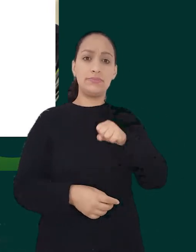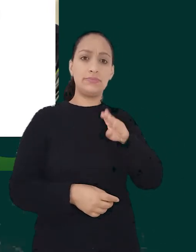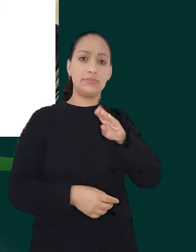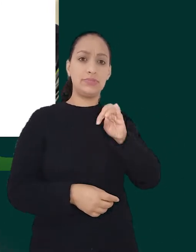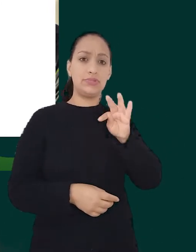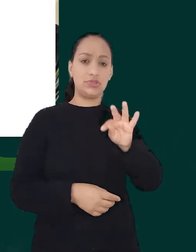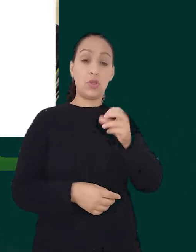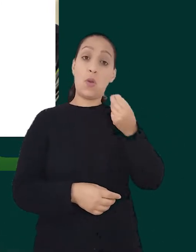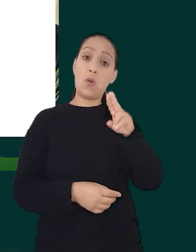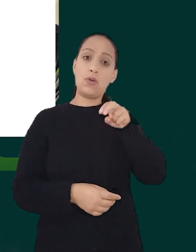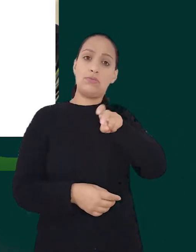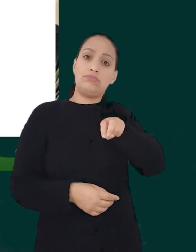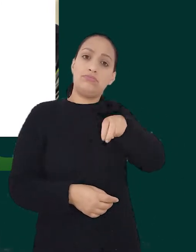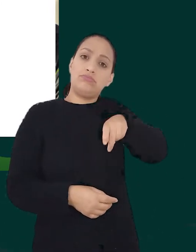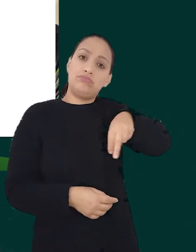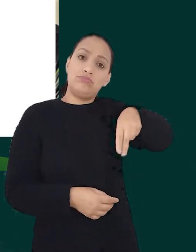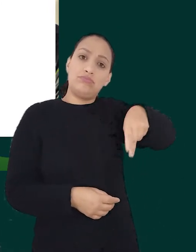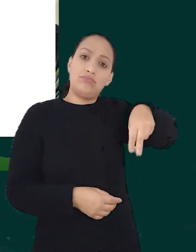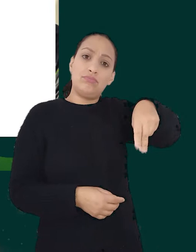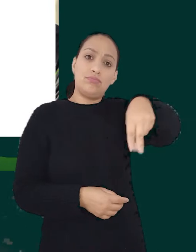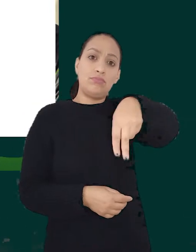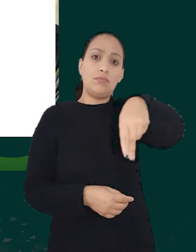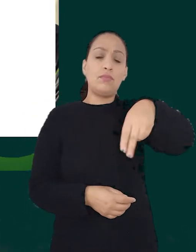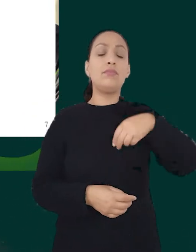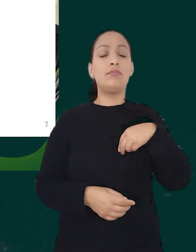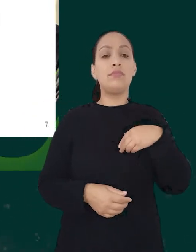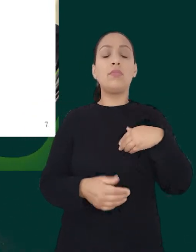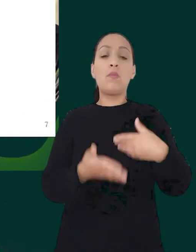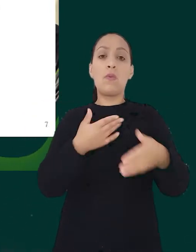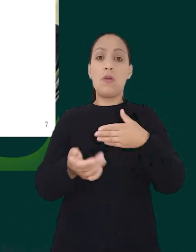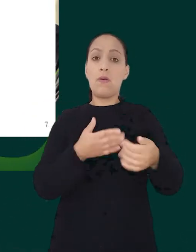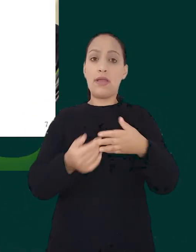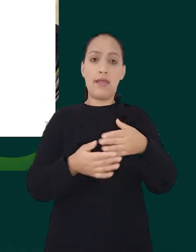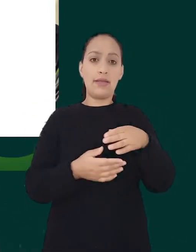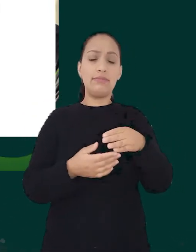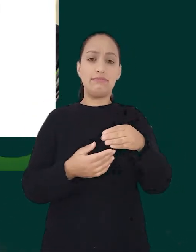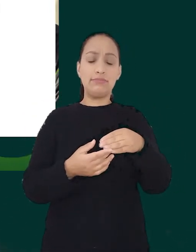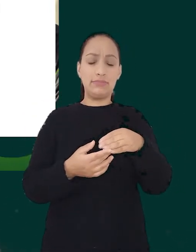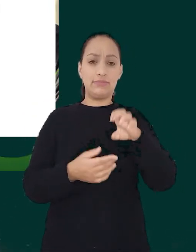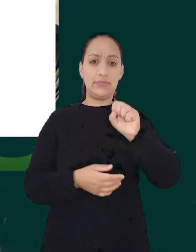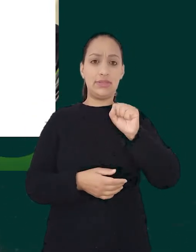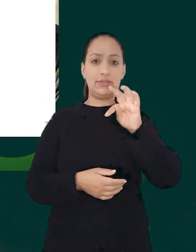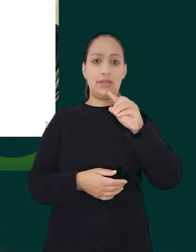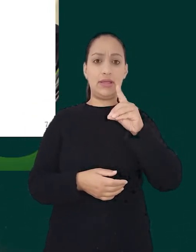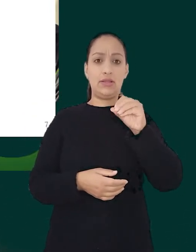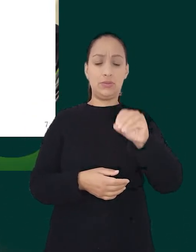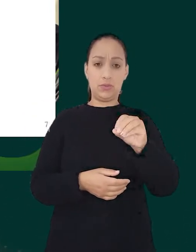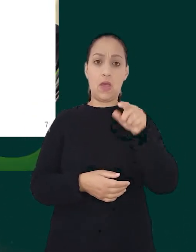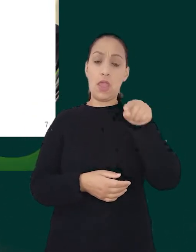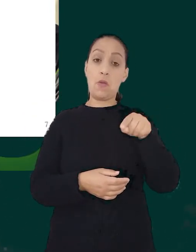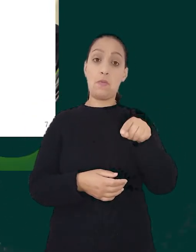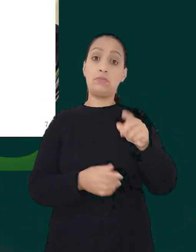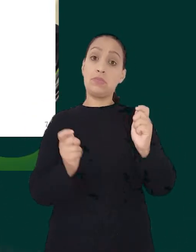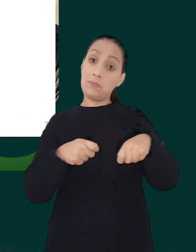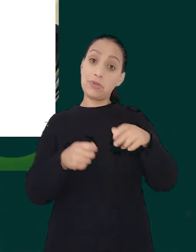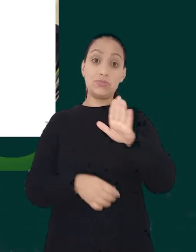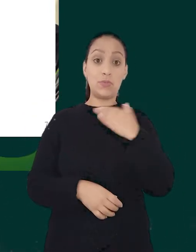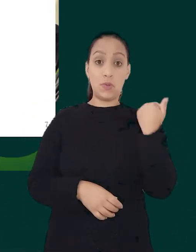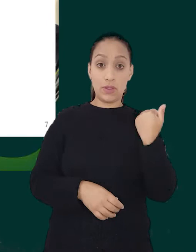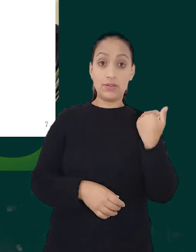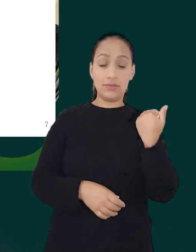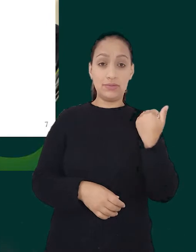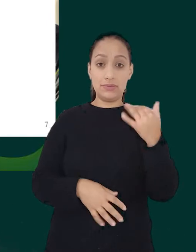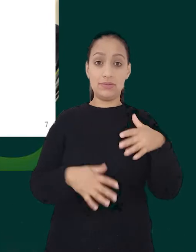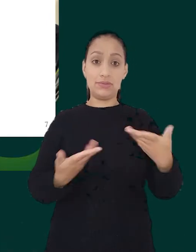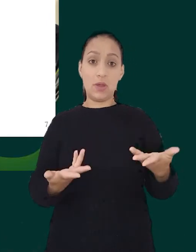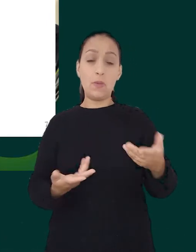e caminhar. Tá? E dentro de qualquer um dos estados, tá ali, any state, eu posso morrer. Tá?